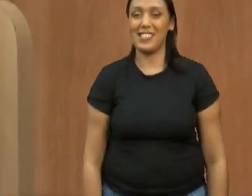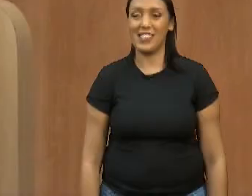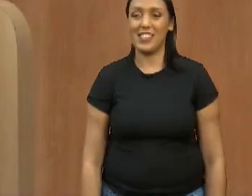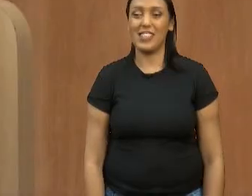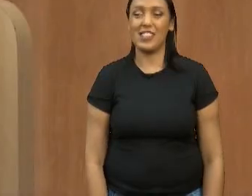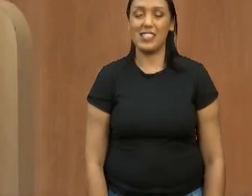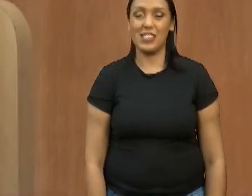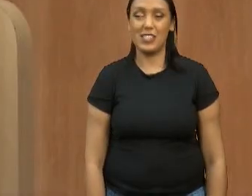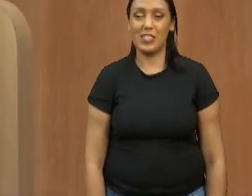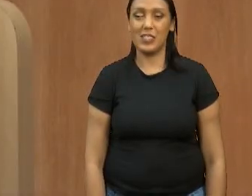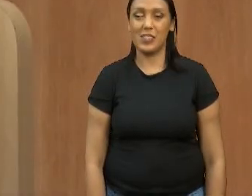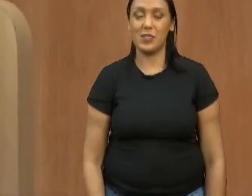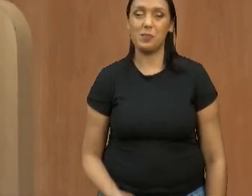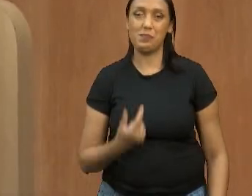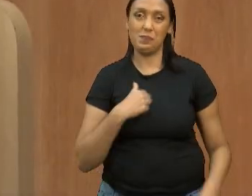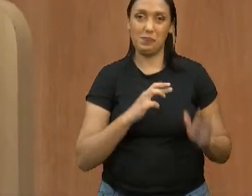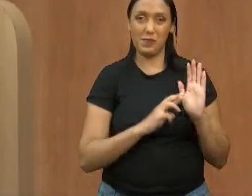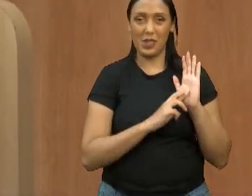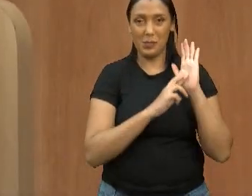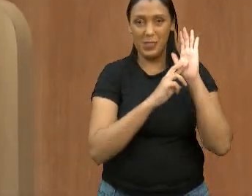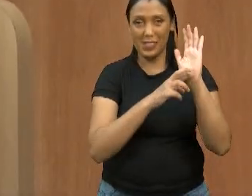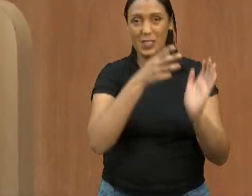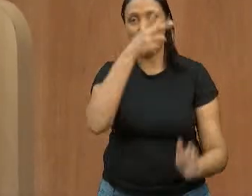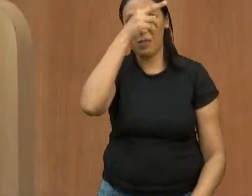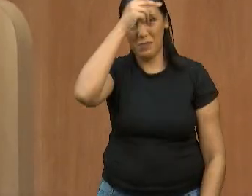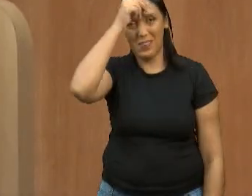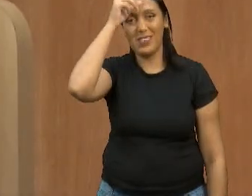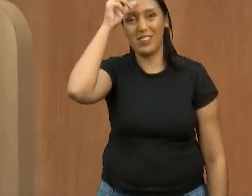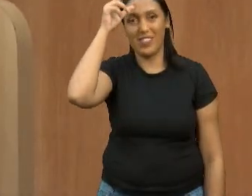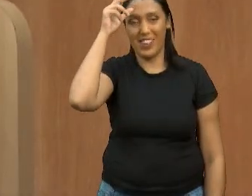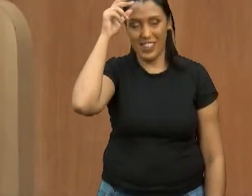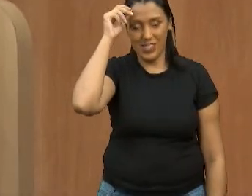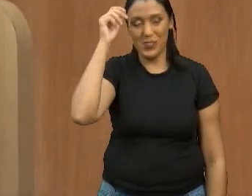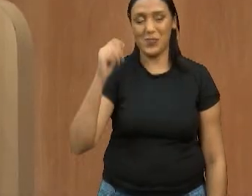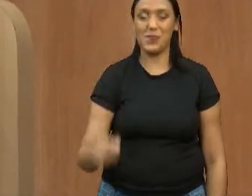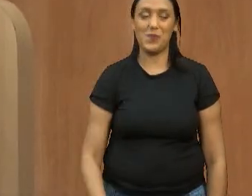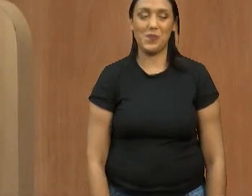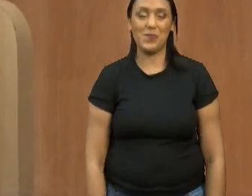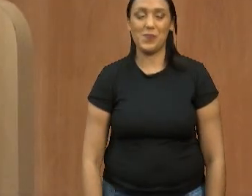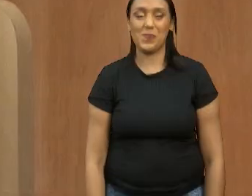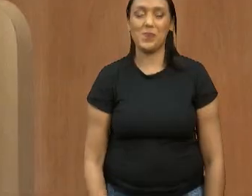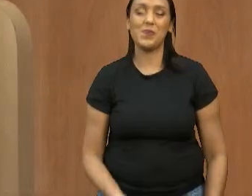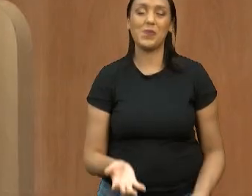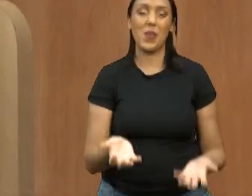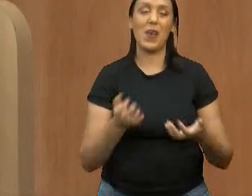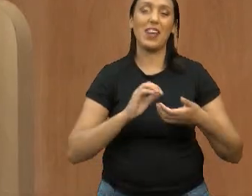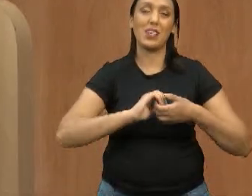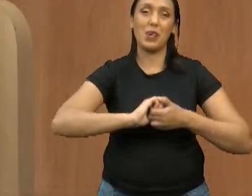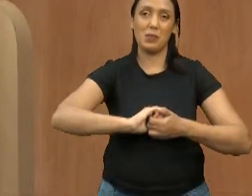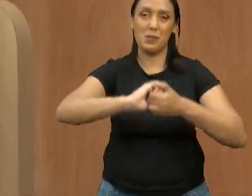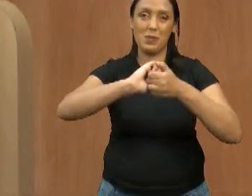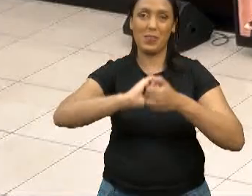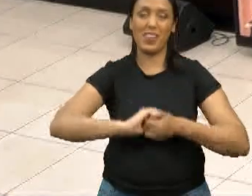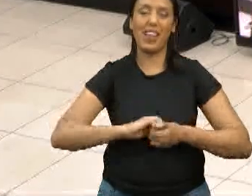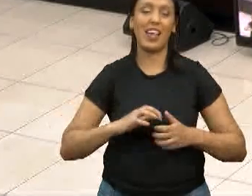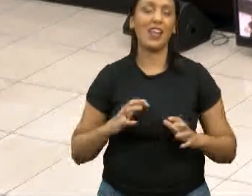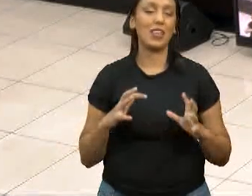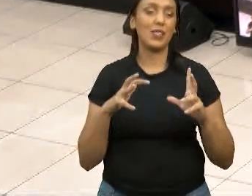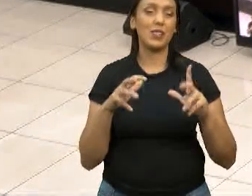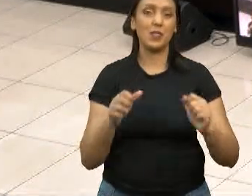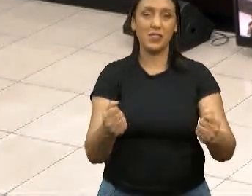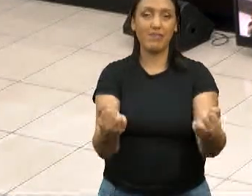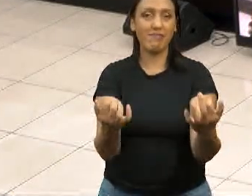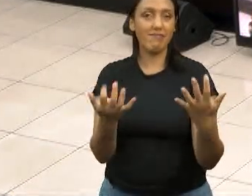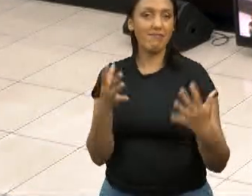Em nome do nosso prefeito Celso Florencio, cumprimento a cada um presente, as